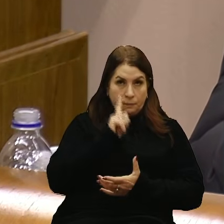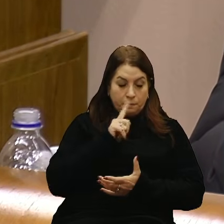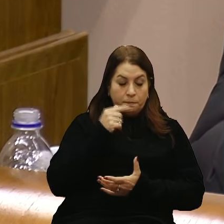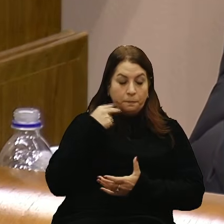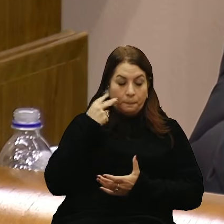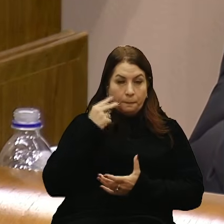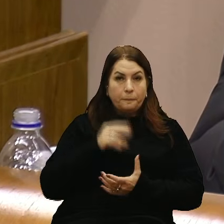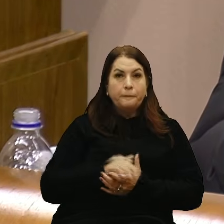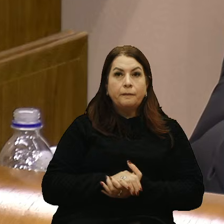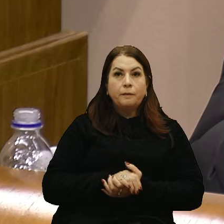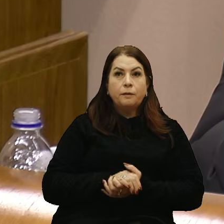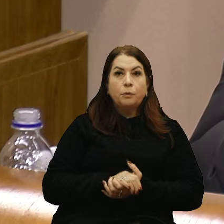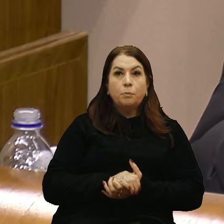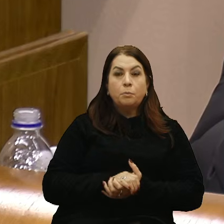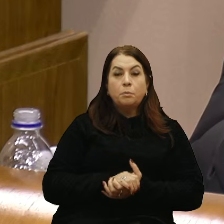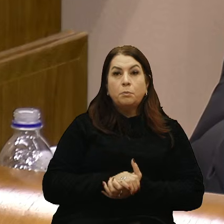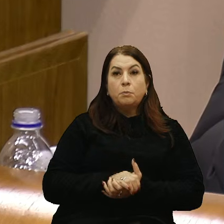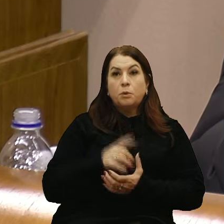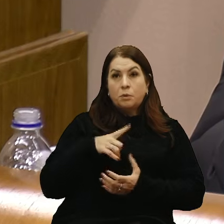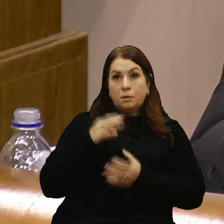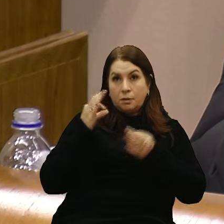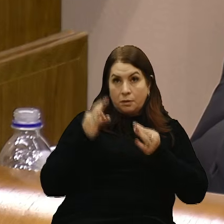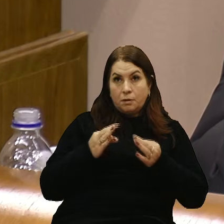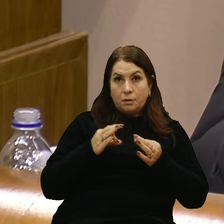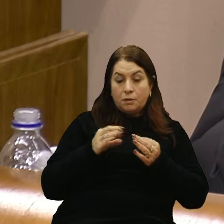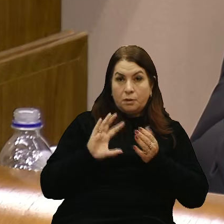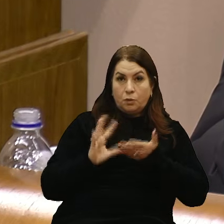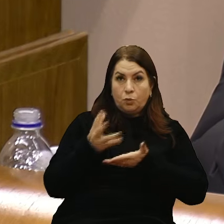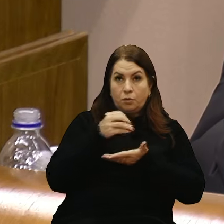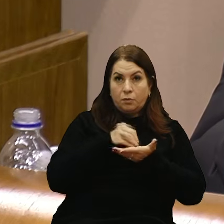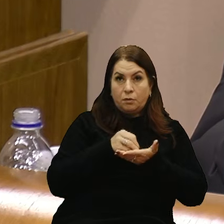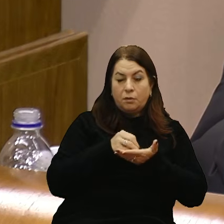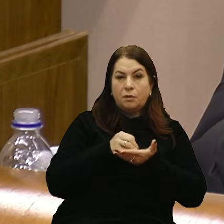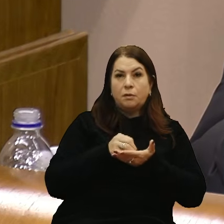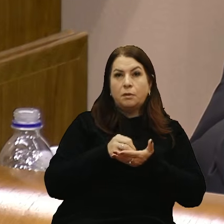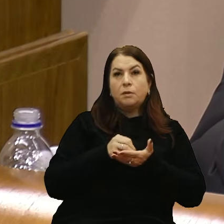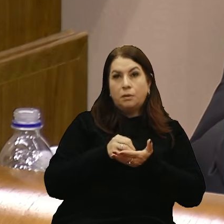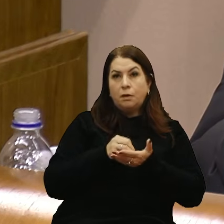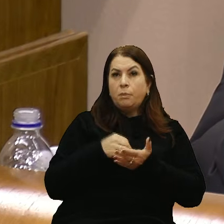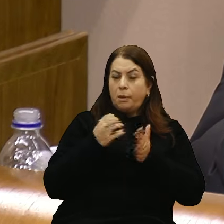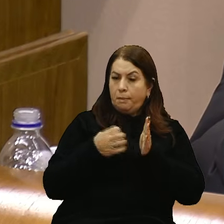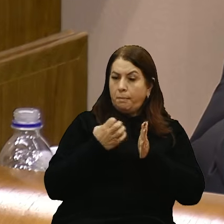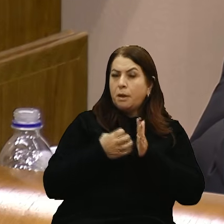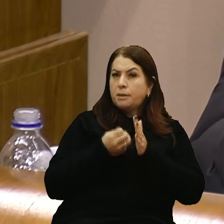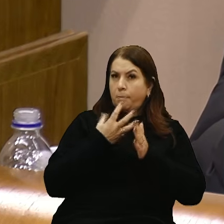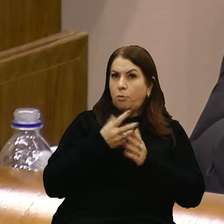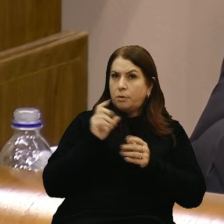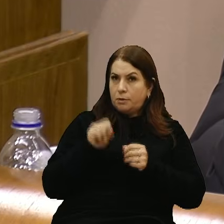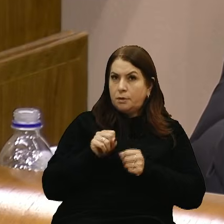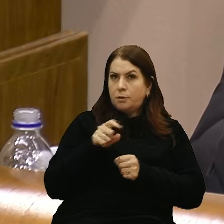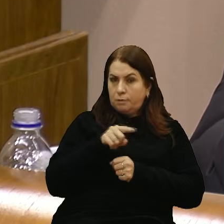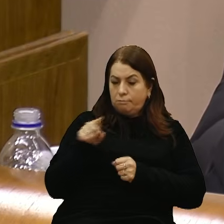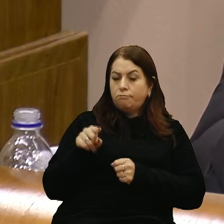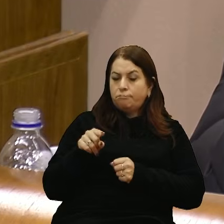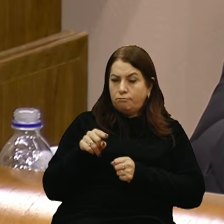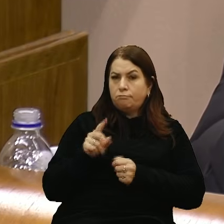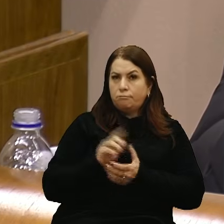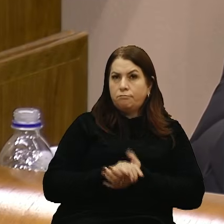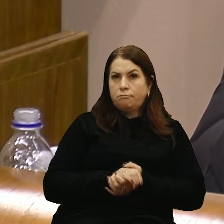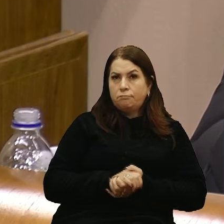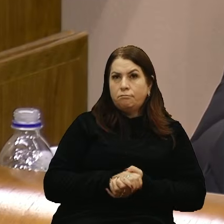vereador, o que eu posso te garantir é que a Codeca é viável, sim. A Codeca é viável.